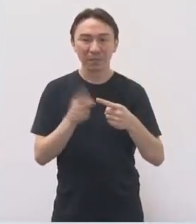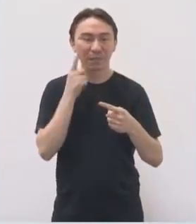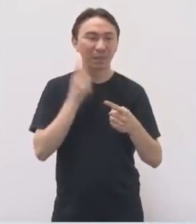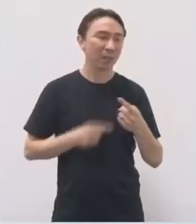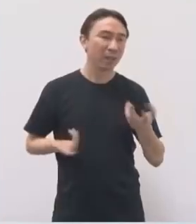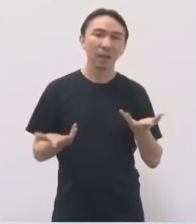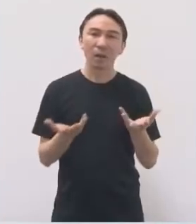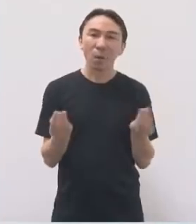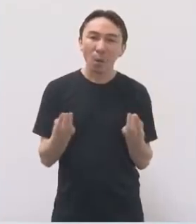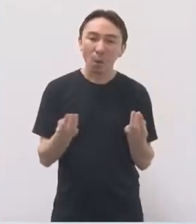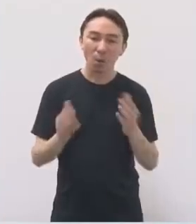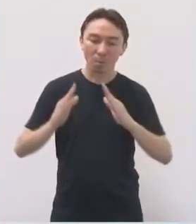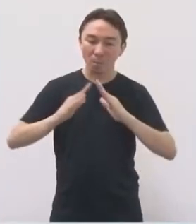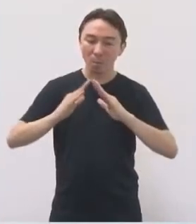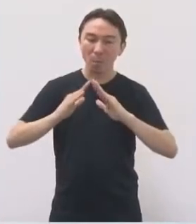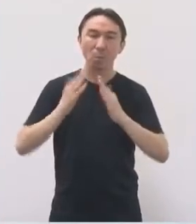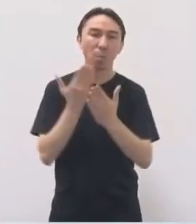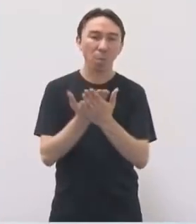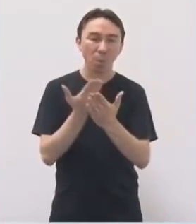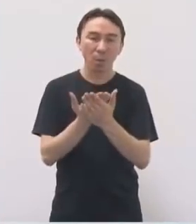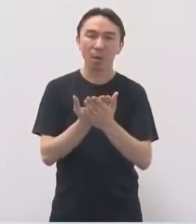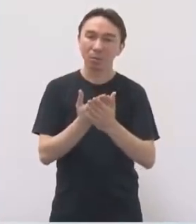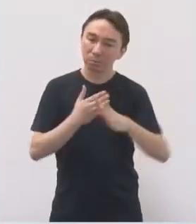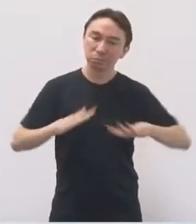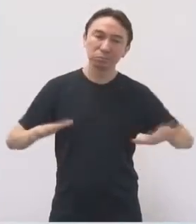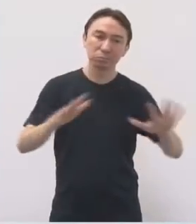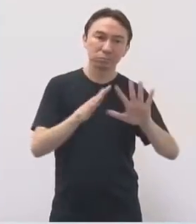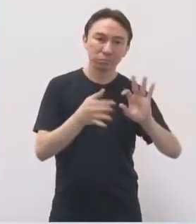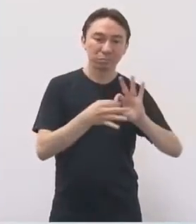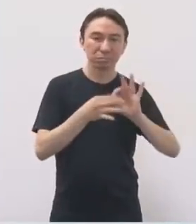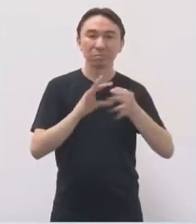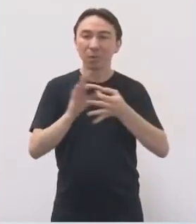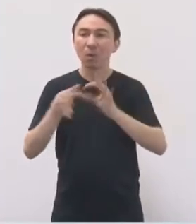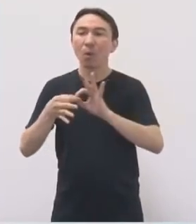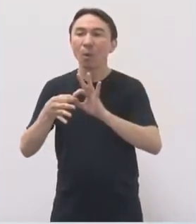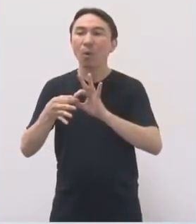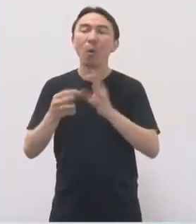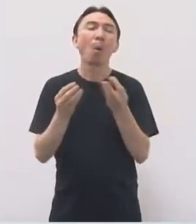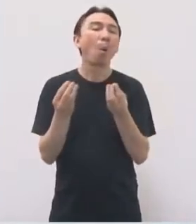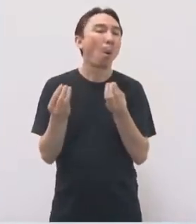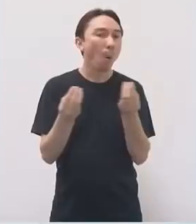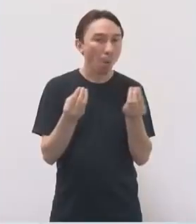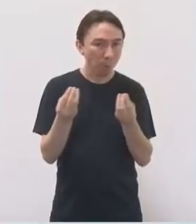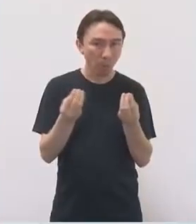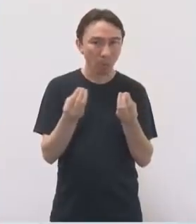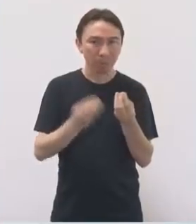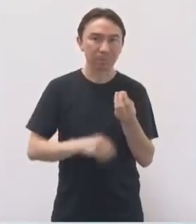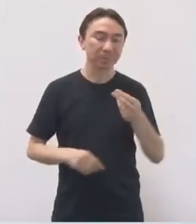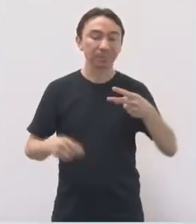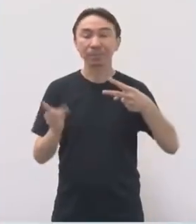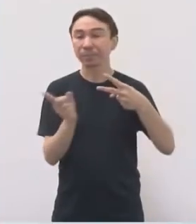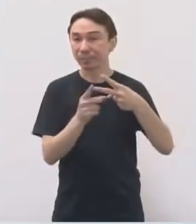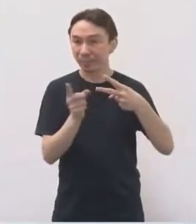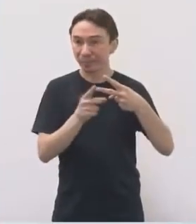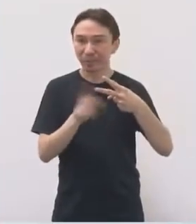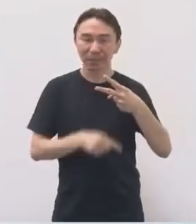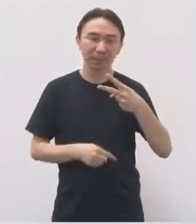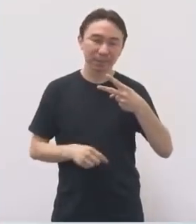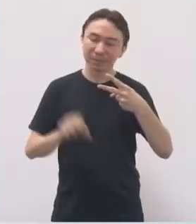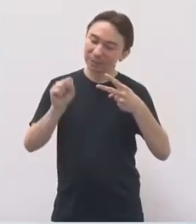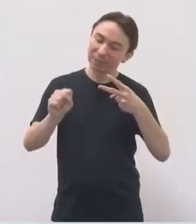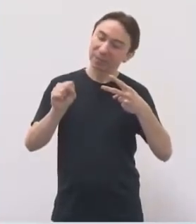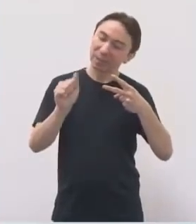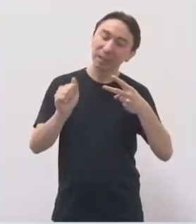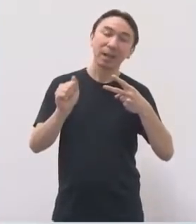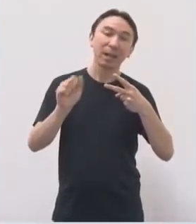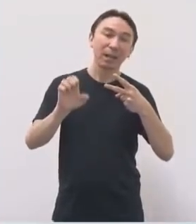De como essa avaliação é aplicada dentro desse contexto. Falar um pouquinho sobre o que é o SAEB,